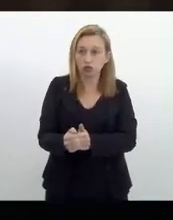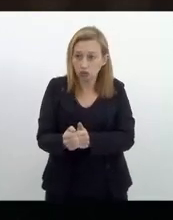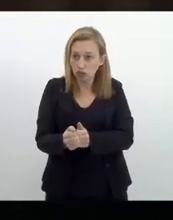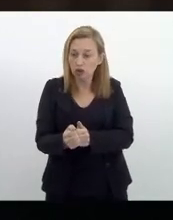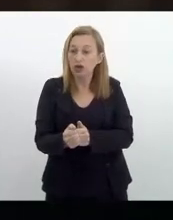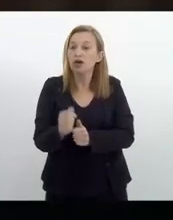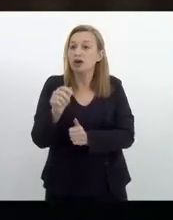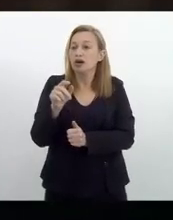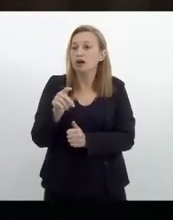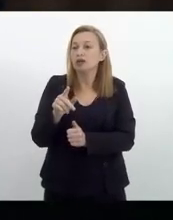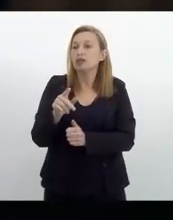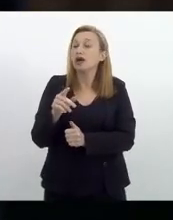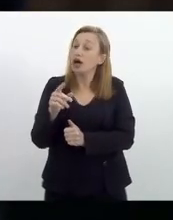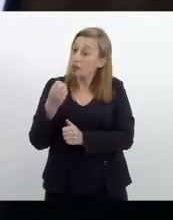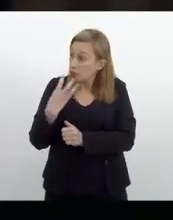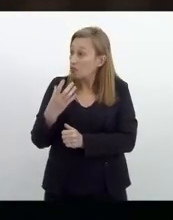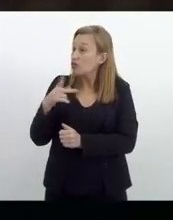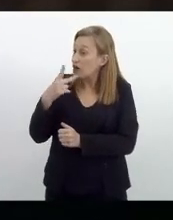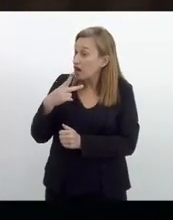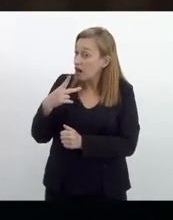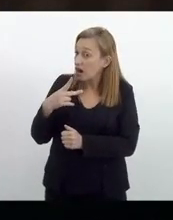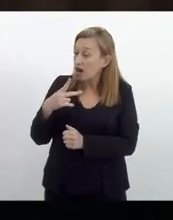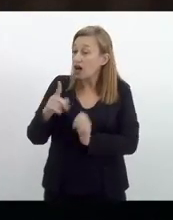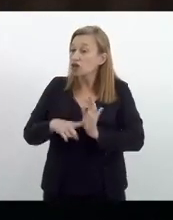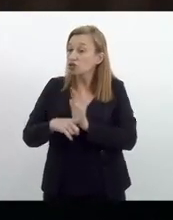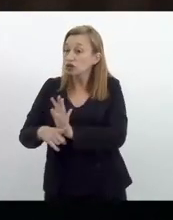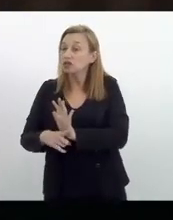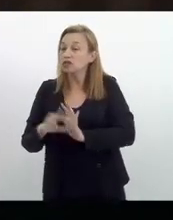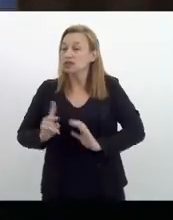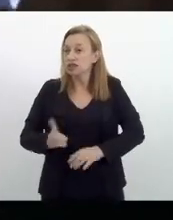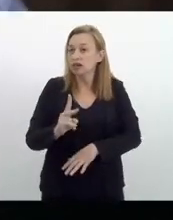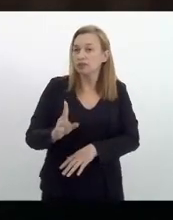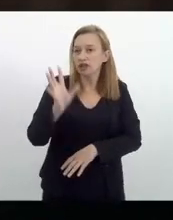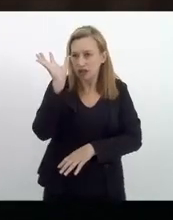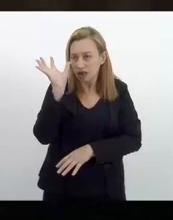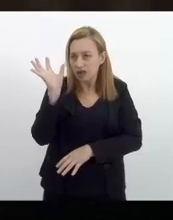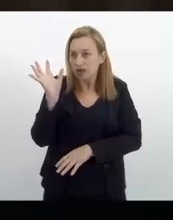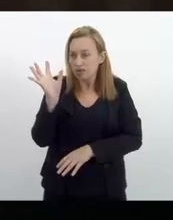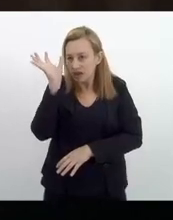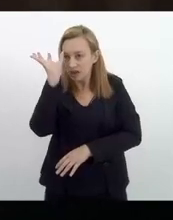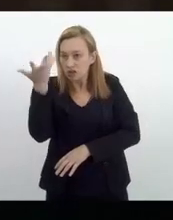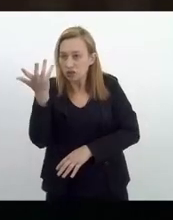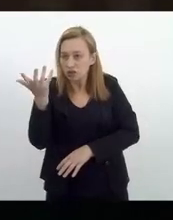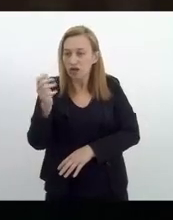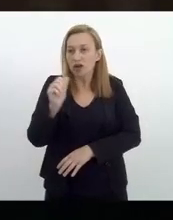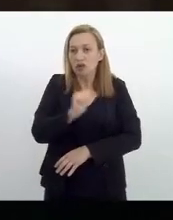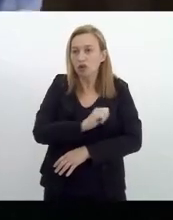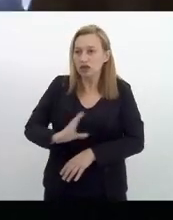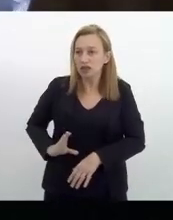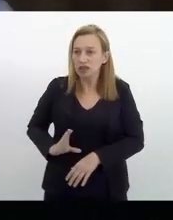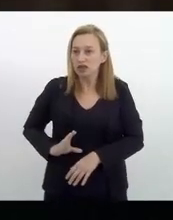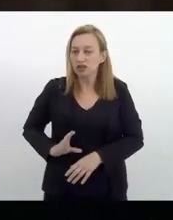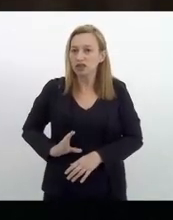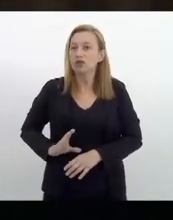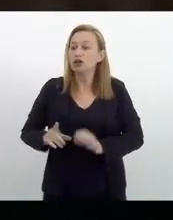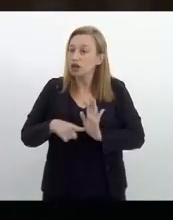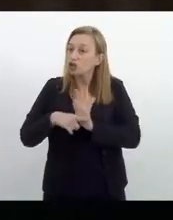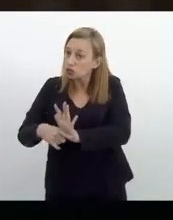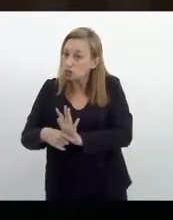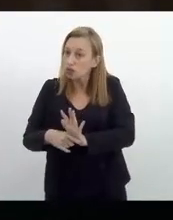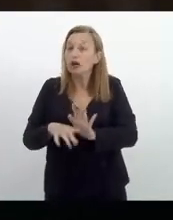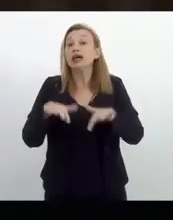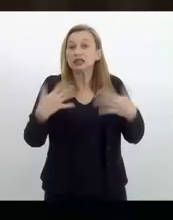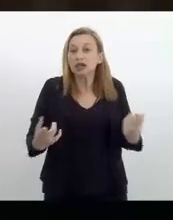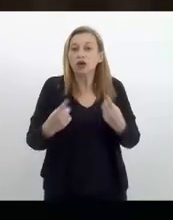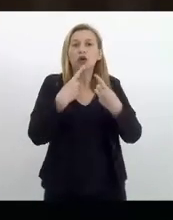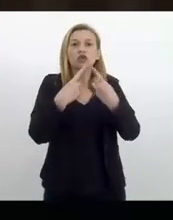protagonista, é bom dar o crédito, a solução para o campus da UESO. Quem arrancou foi o André, com a interveniência das nossas comissões, mas foi você que arrancou. Então,